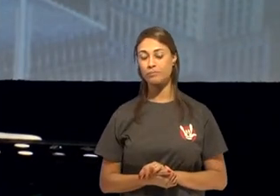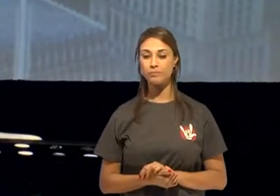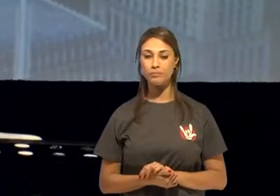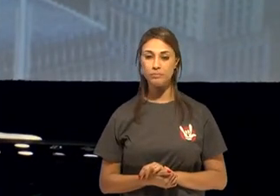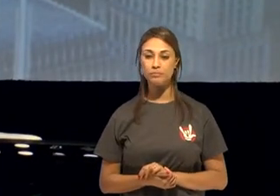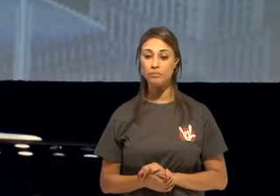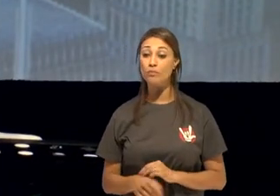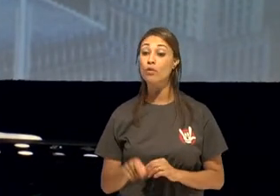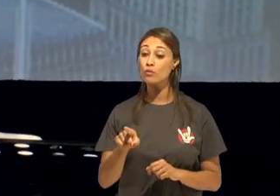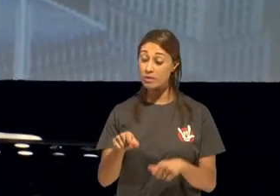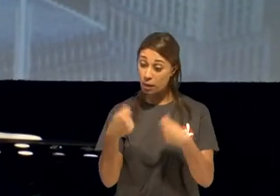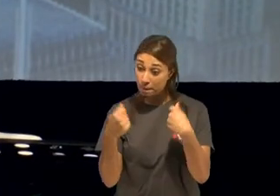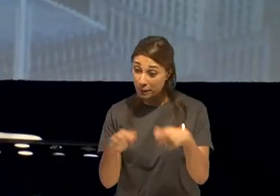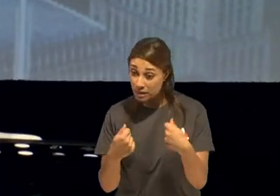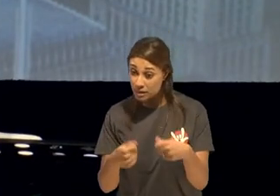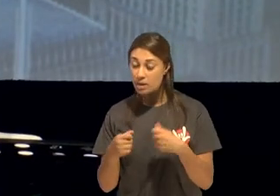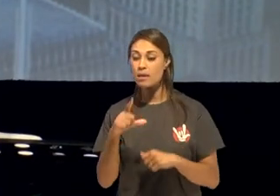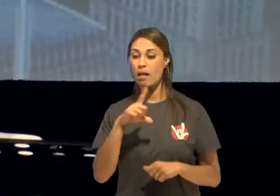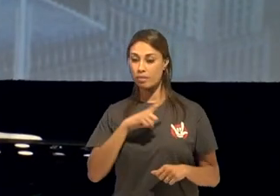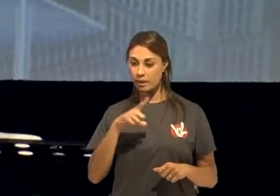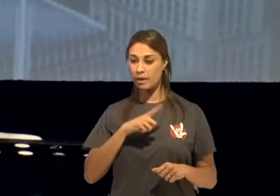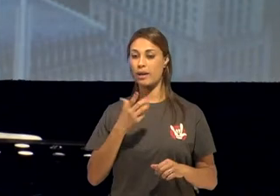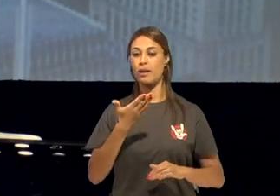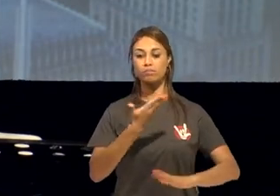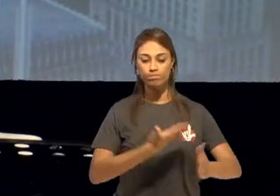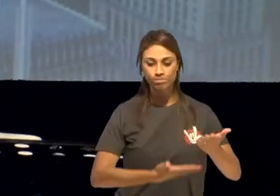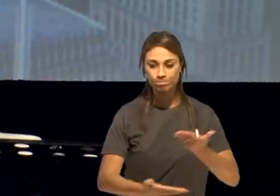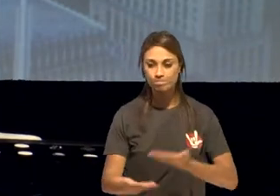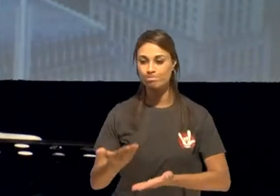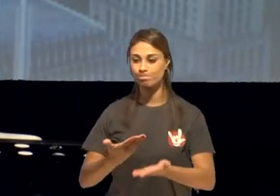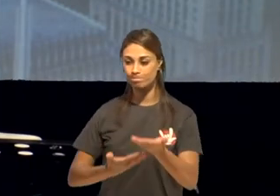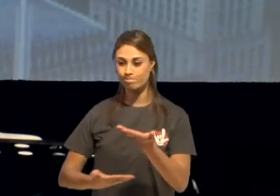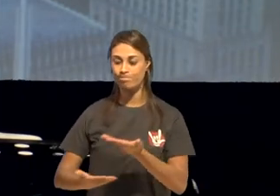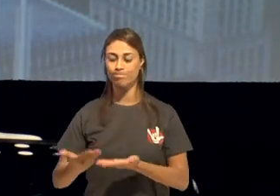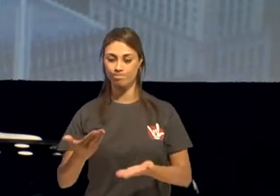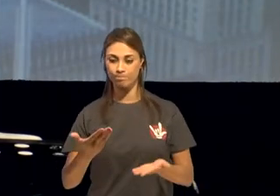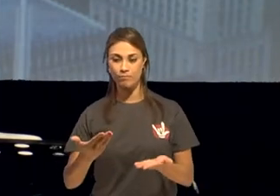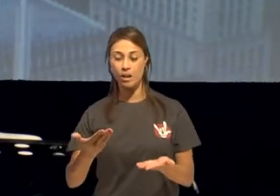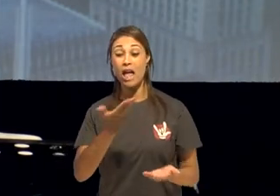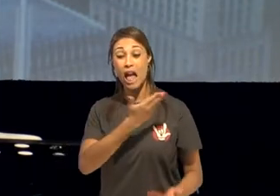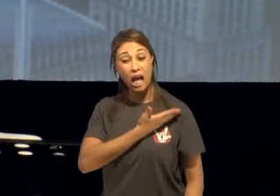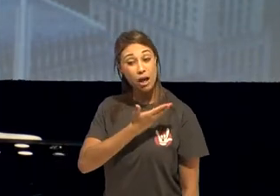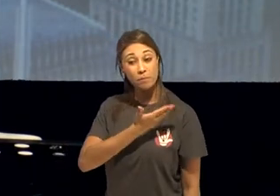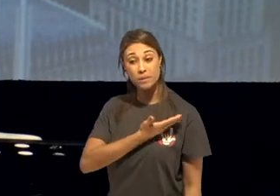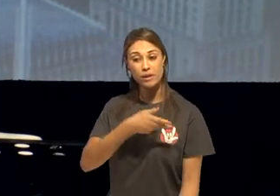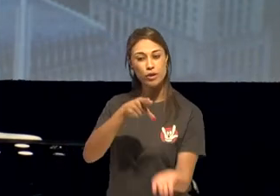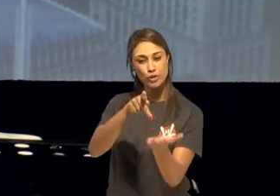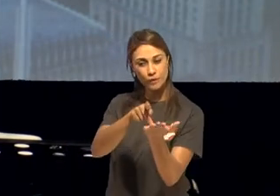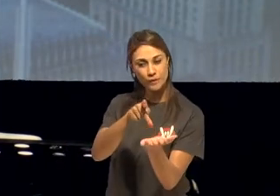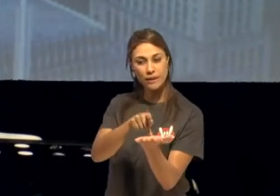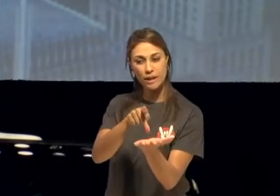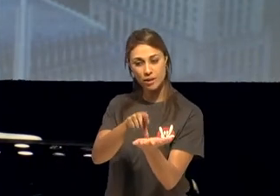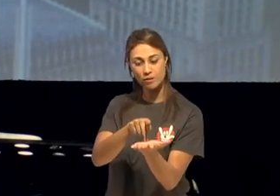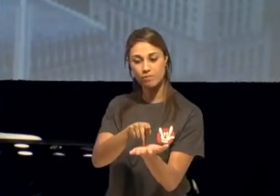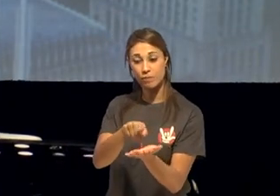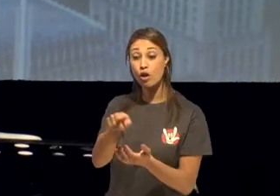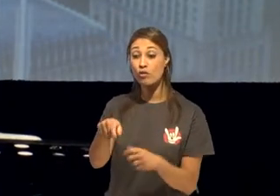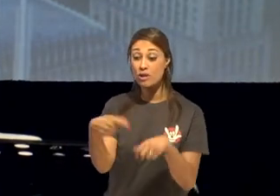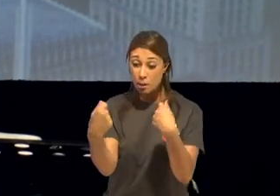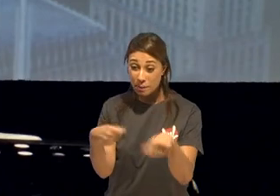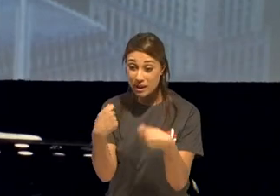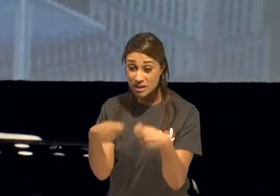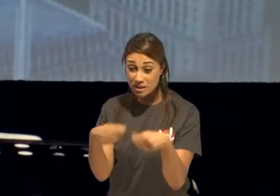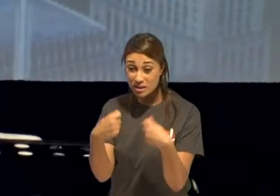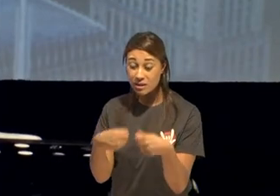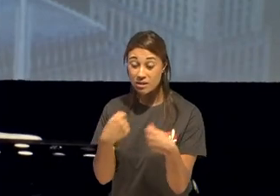Você precisa cultivar amizade com alguém. Você precisa semear uma amizade com alguém. Você precisa dar frutos.